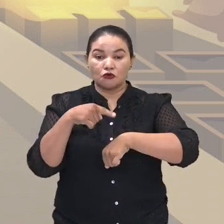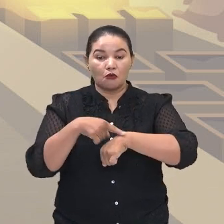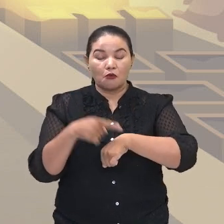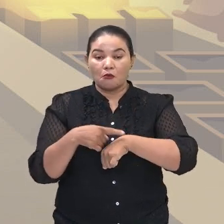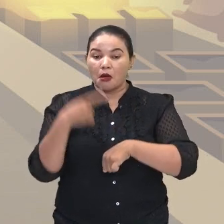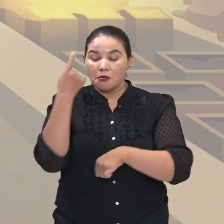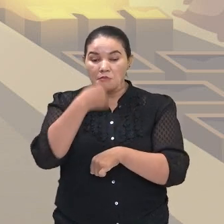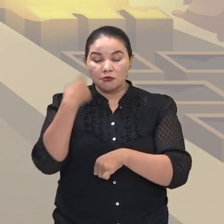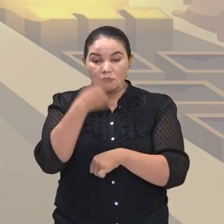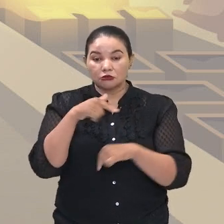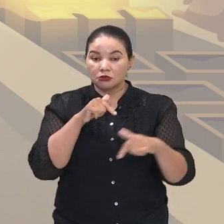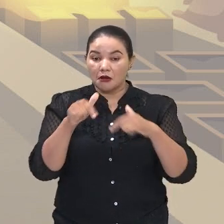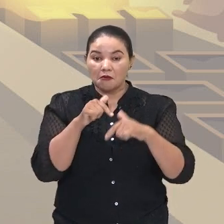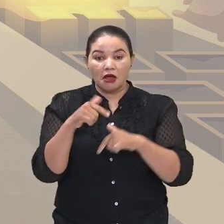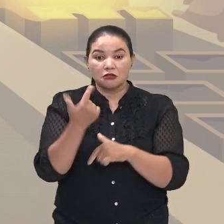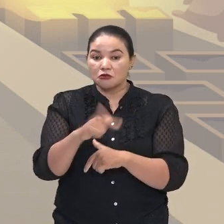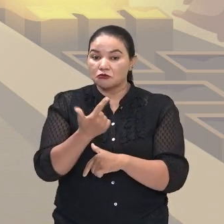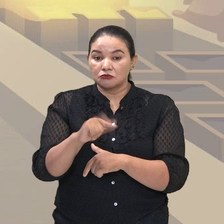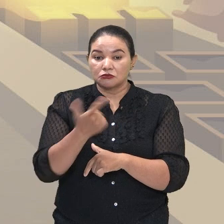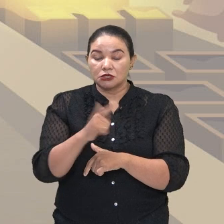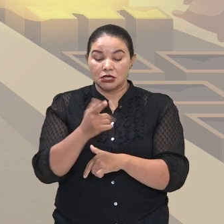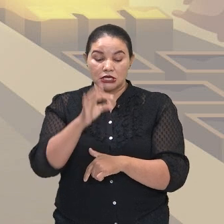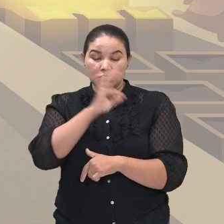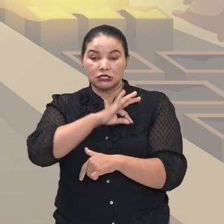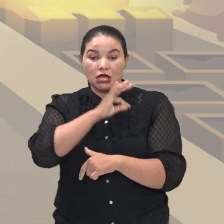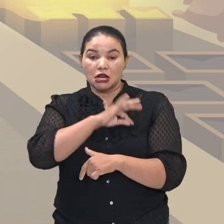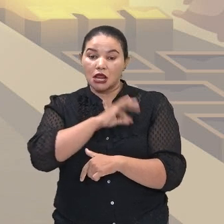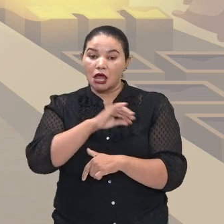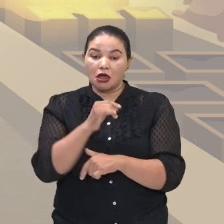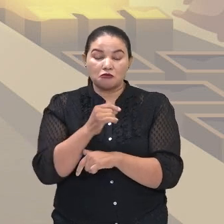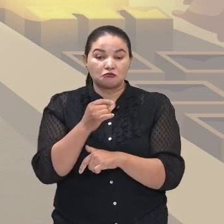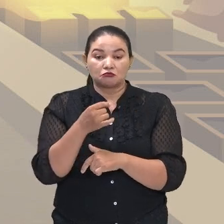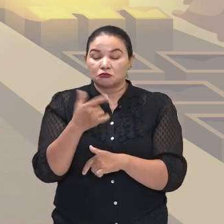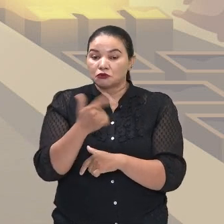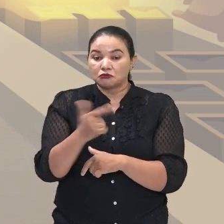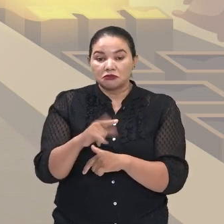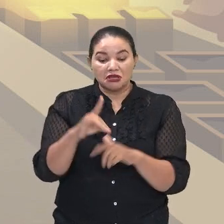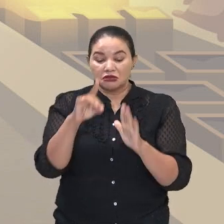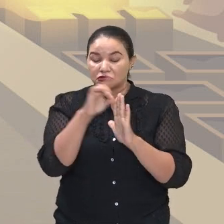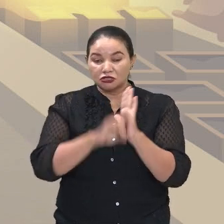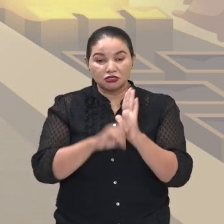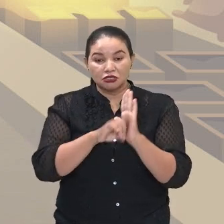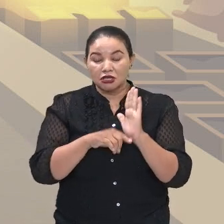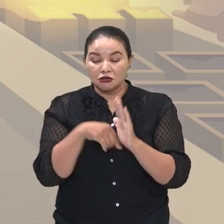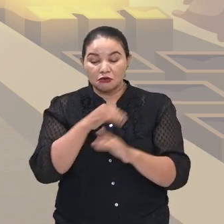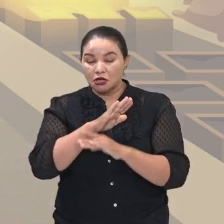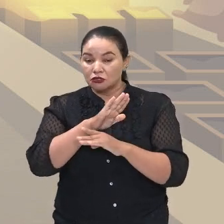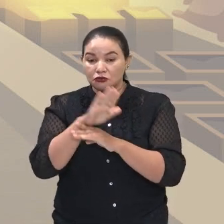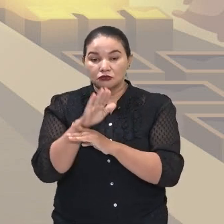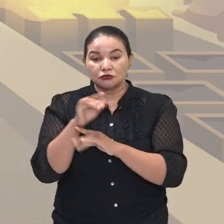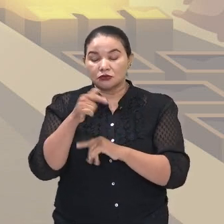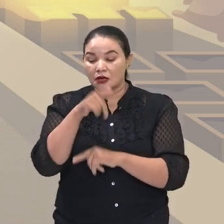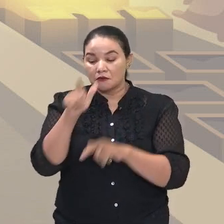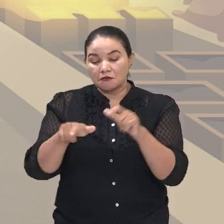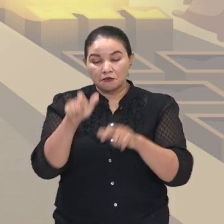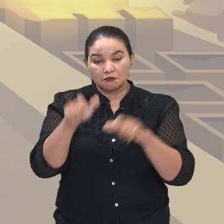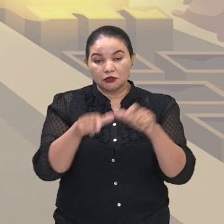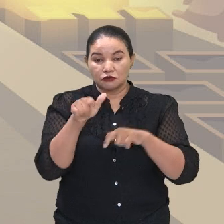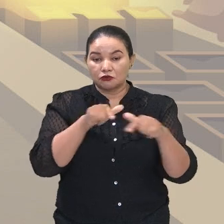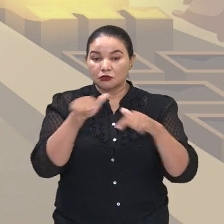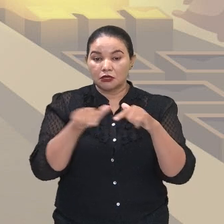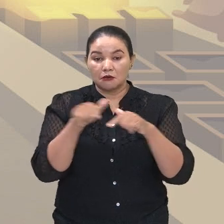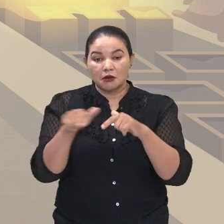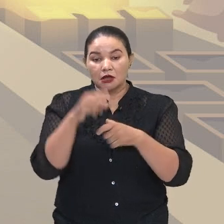salário mínimo, não havia nenhum direito que garantisse alguma estabilidade, alguma condição melhor para